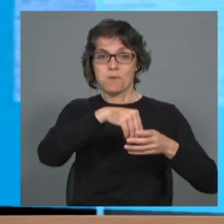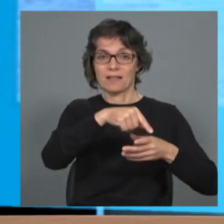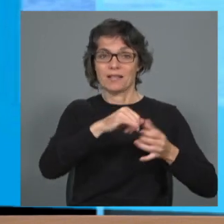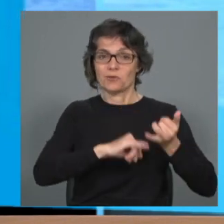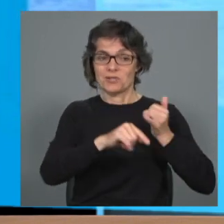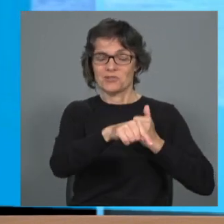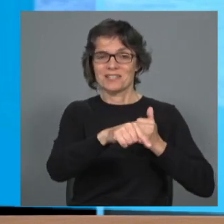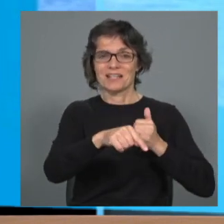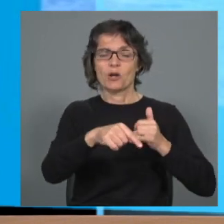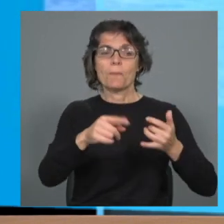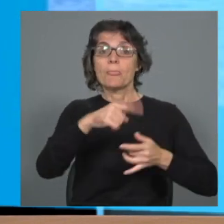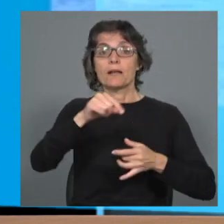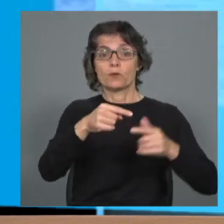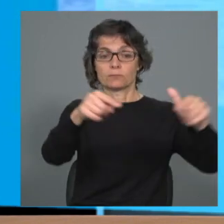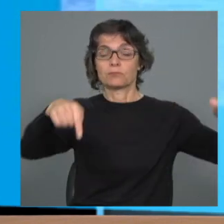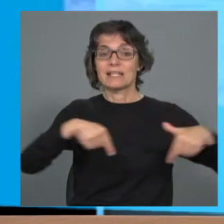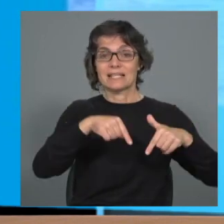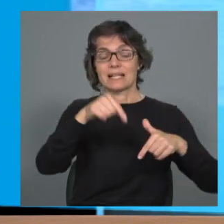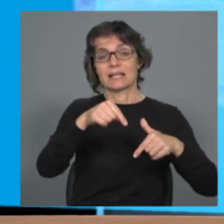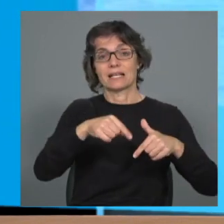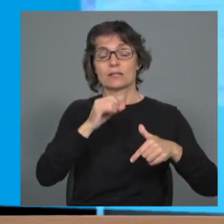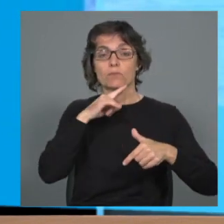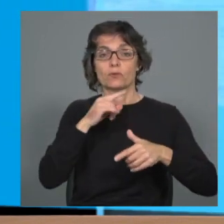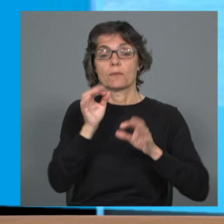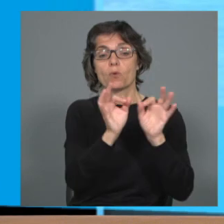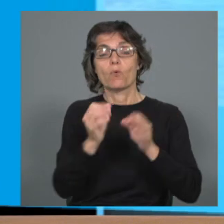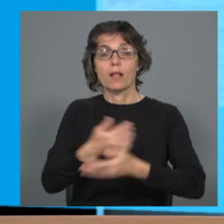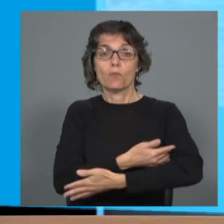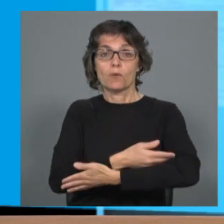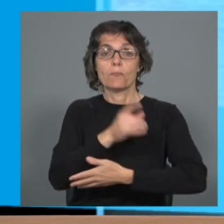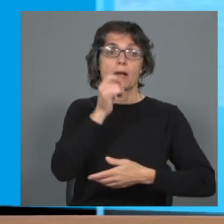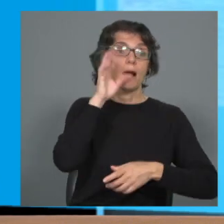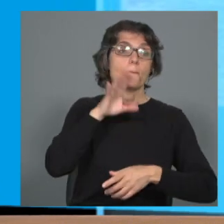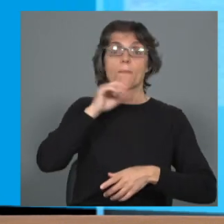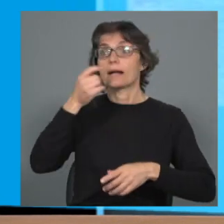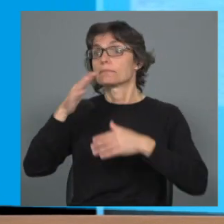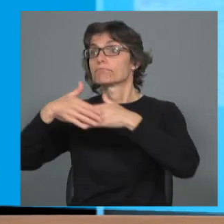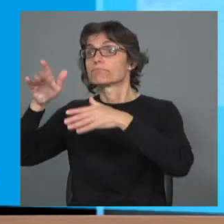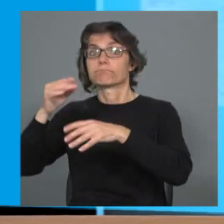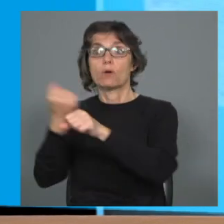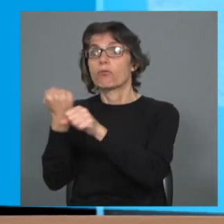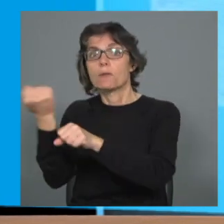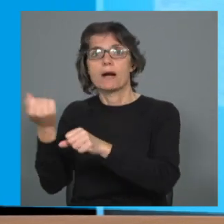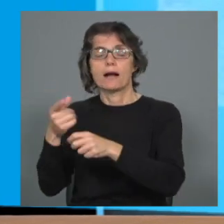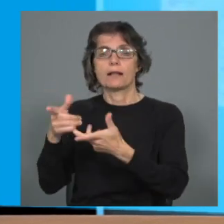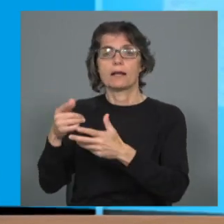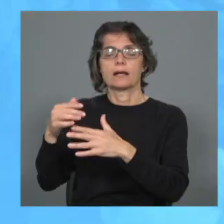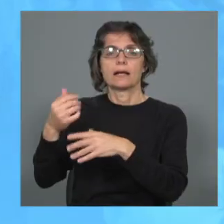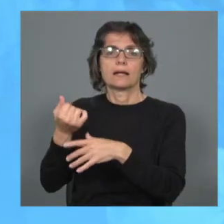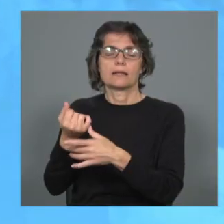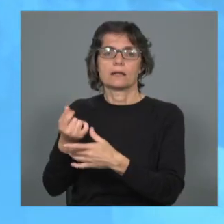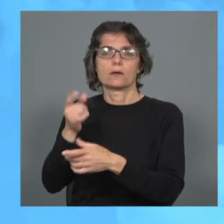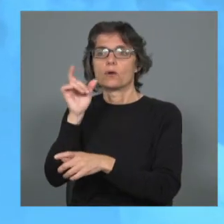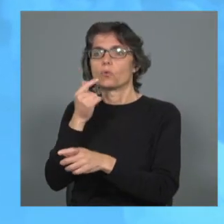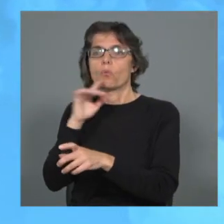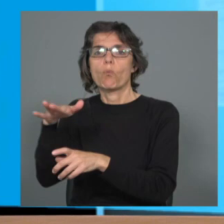ficamos com os bebés das mães que foram trabalhar e não tiveram ainda equipamento de infância para deixar os seus bebés,